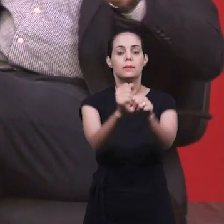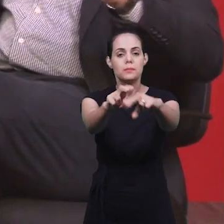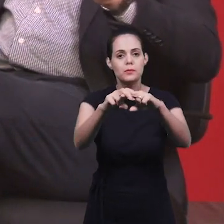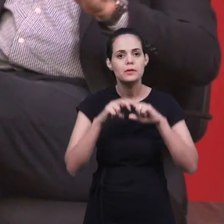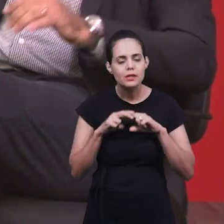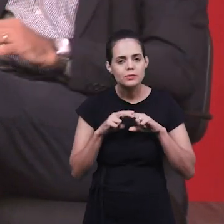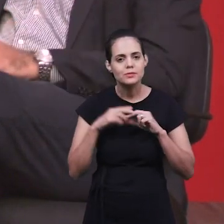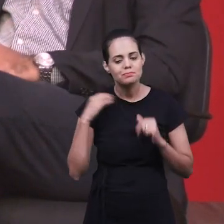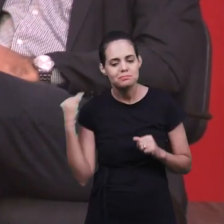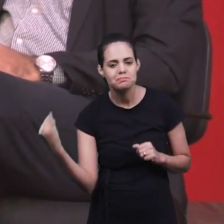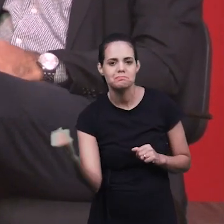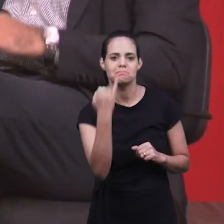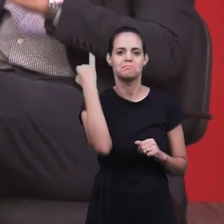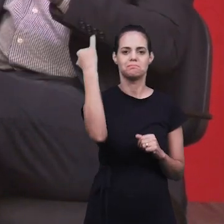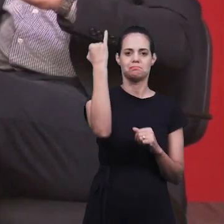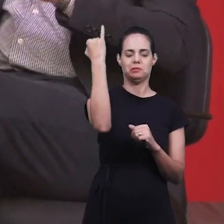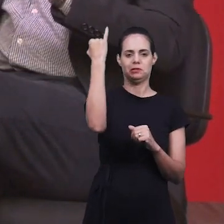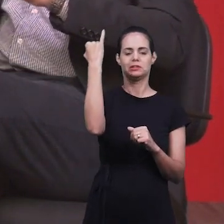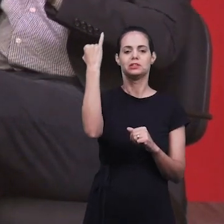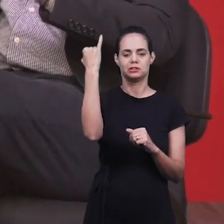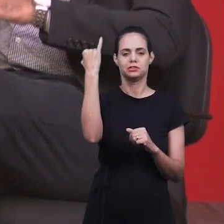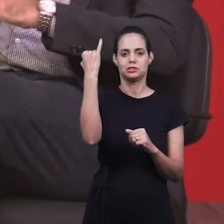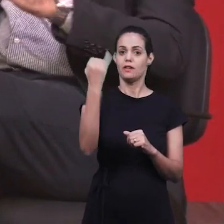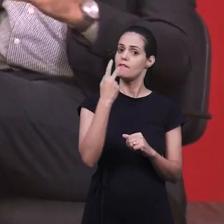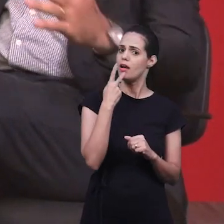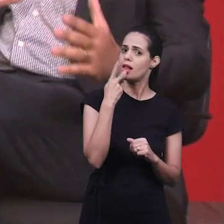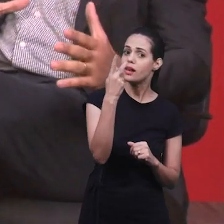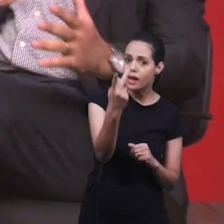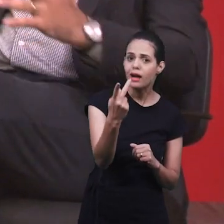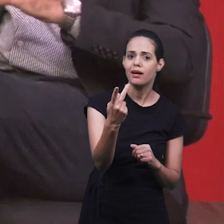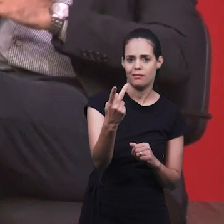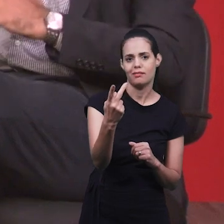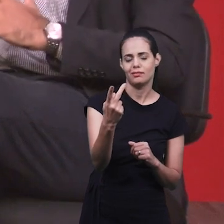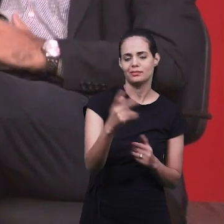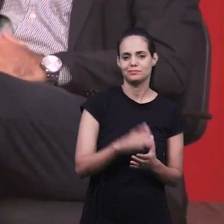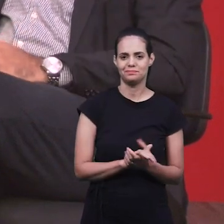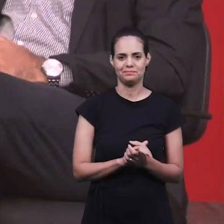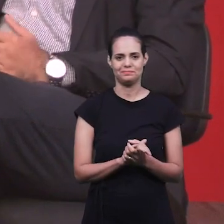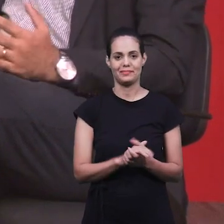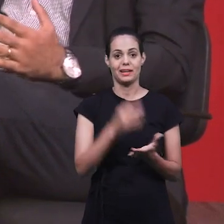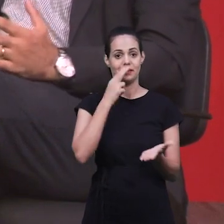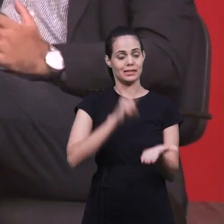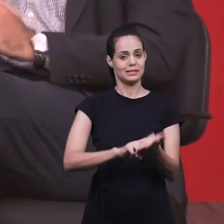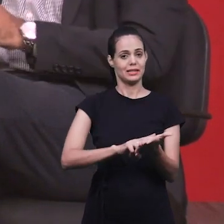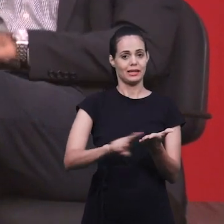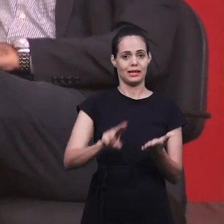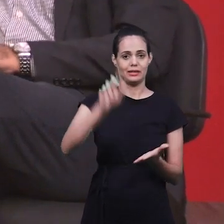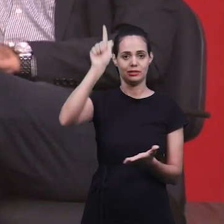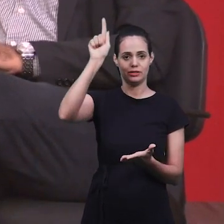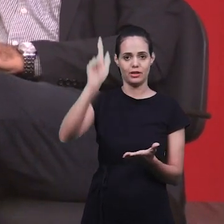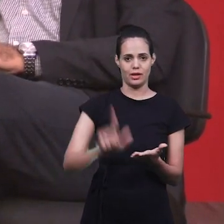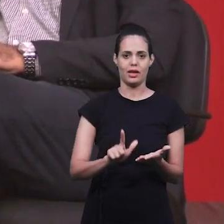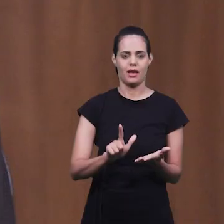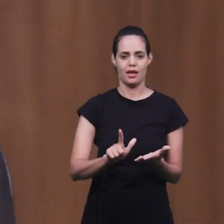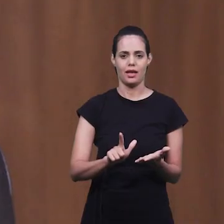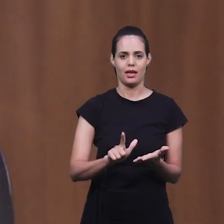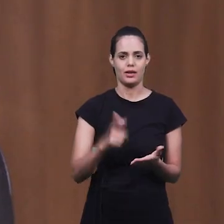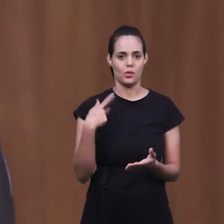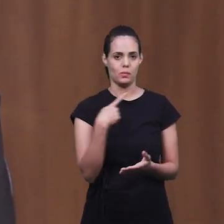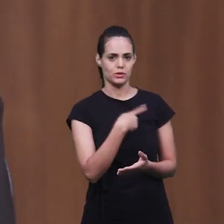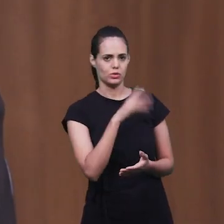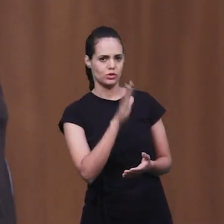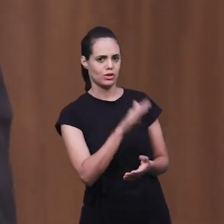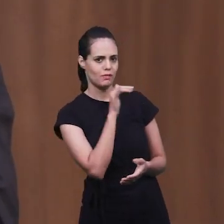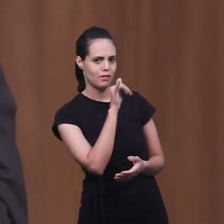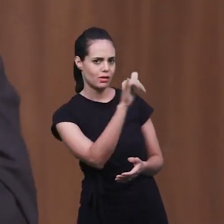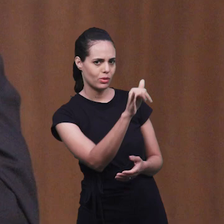isso é importante para nós situarmos os personagens a hora que aparece um ou outro. E essa carta aos Gálatas,